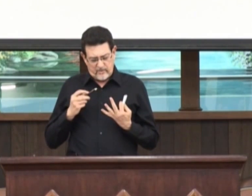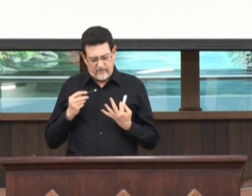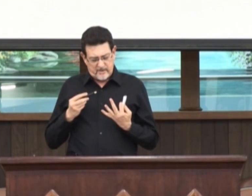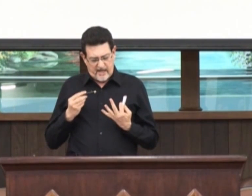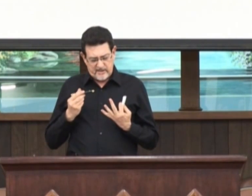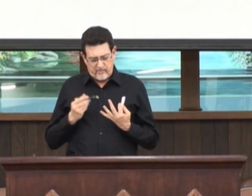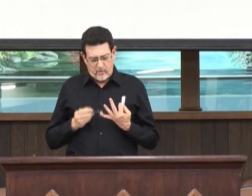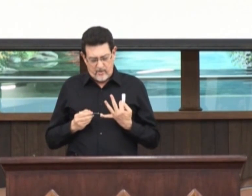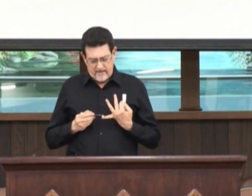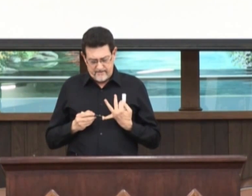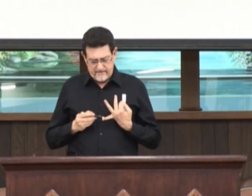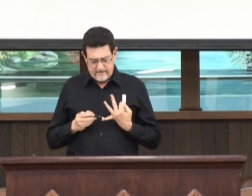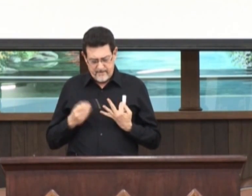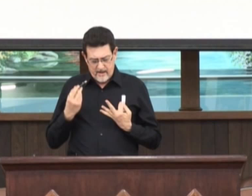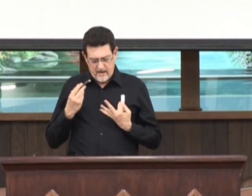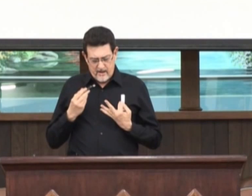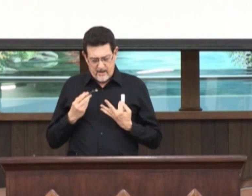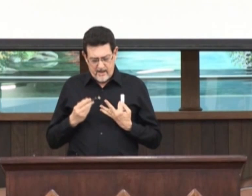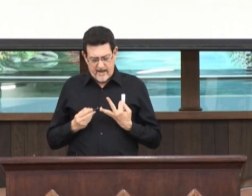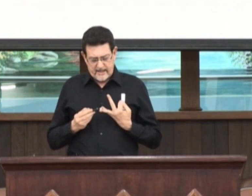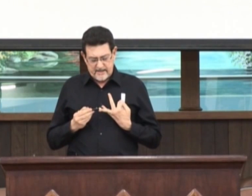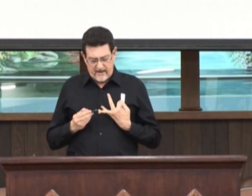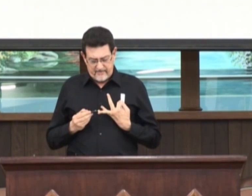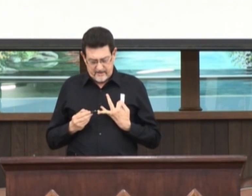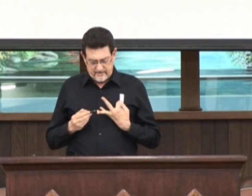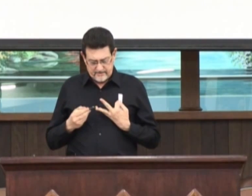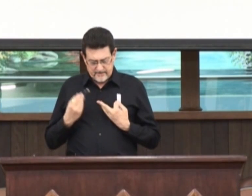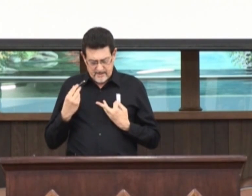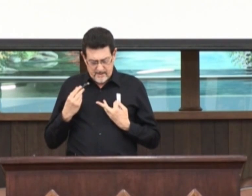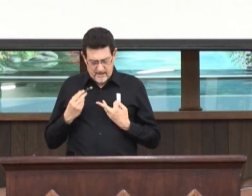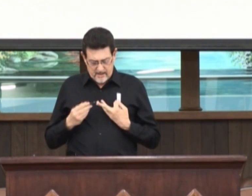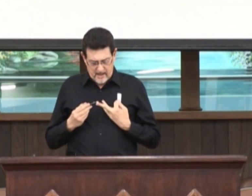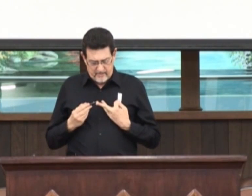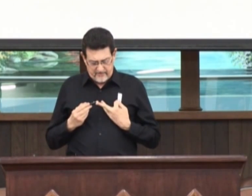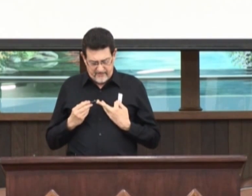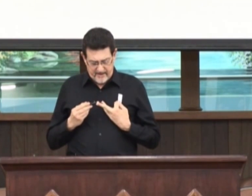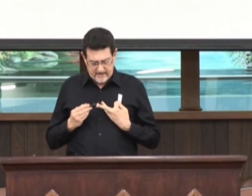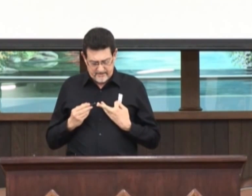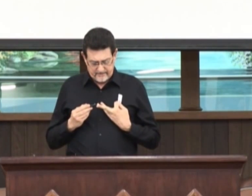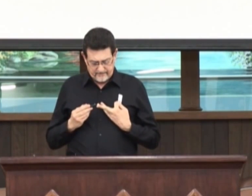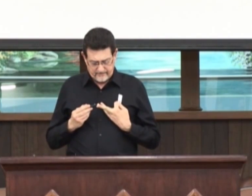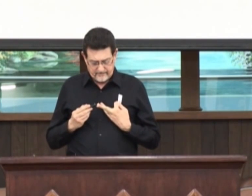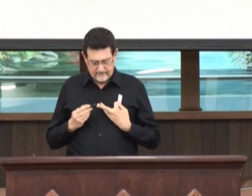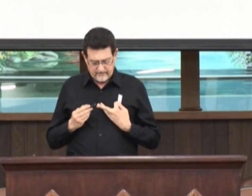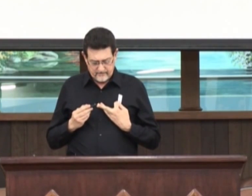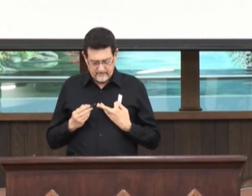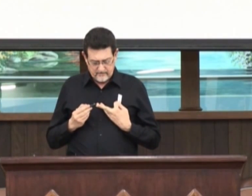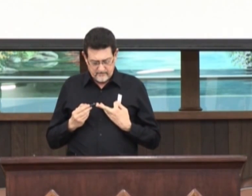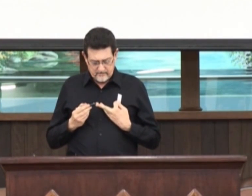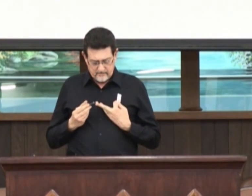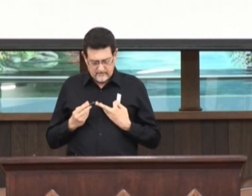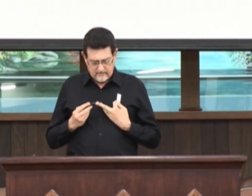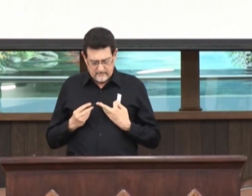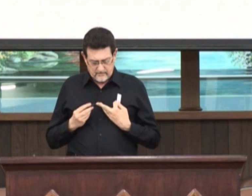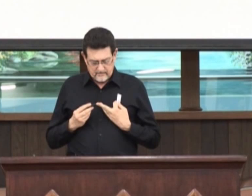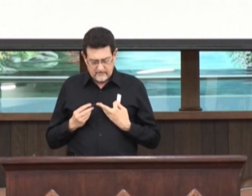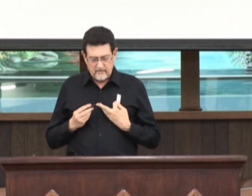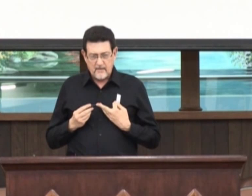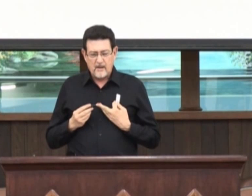Descobri que a tua vontade é boa, é agradável, é perfeita.